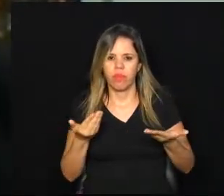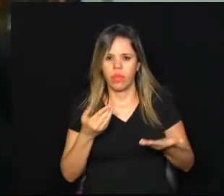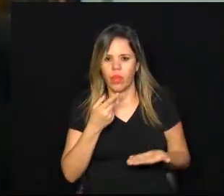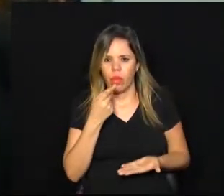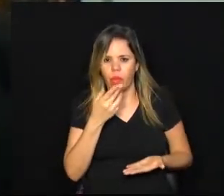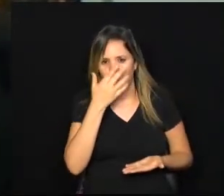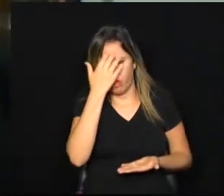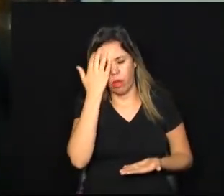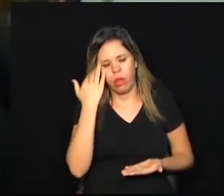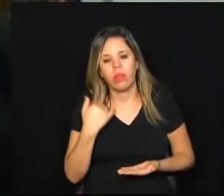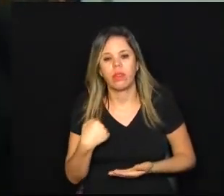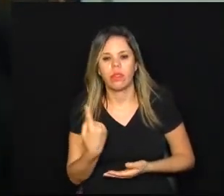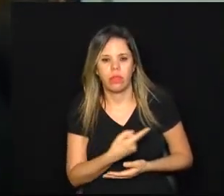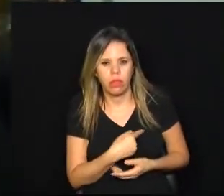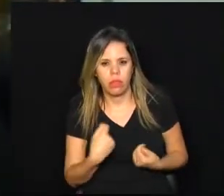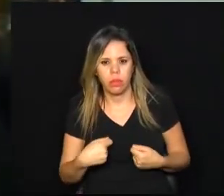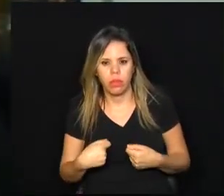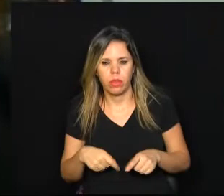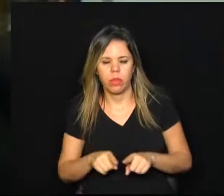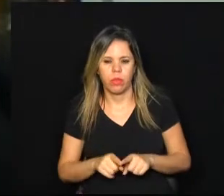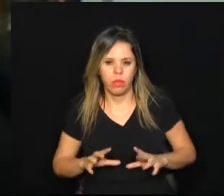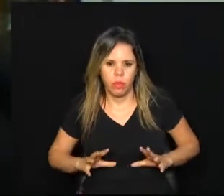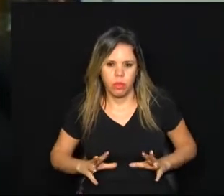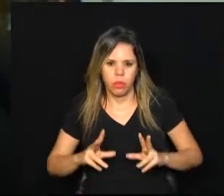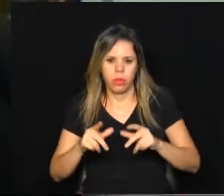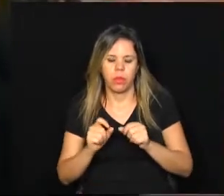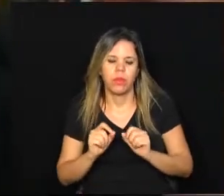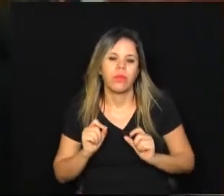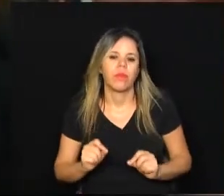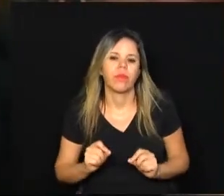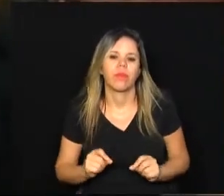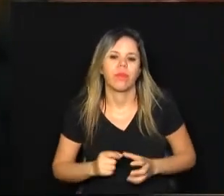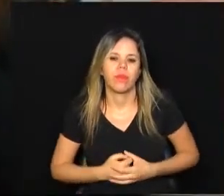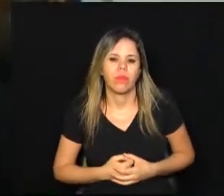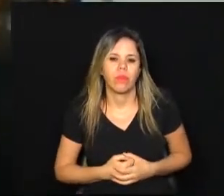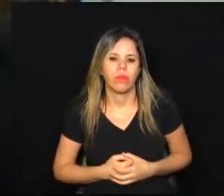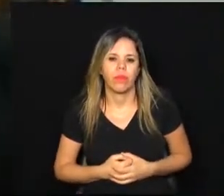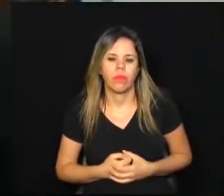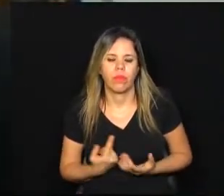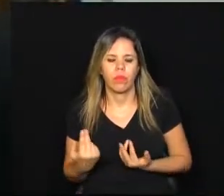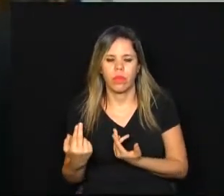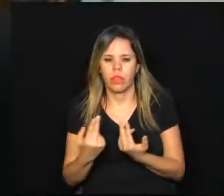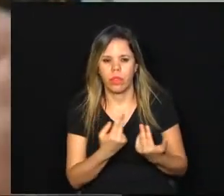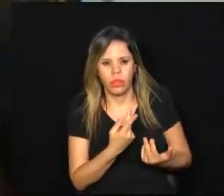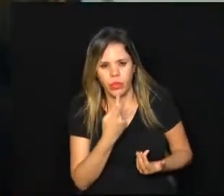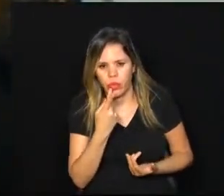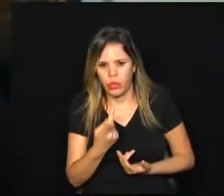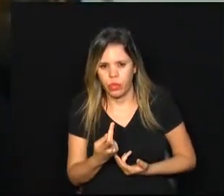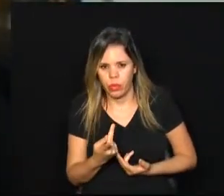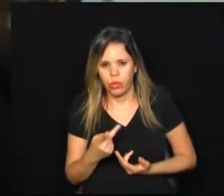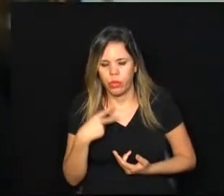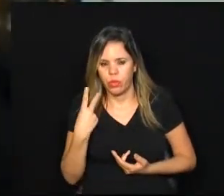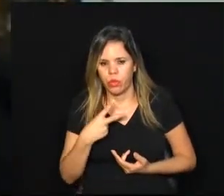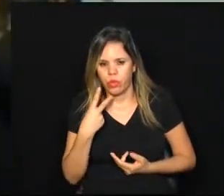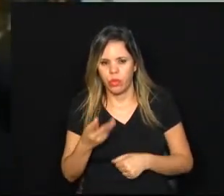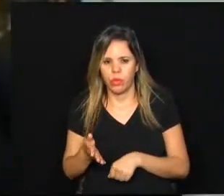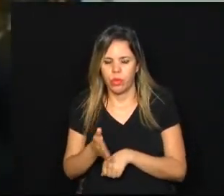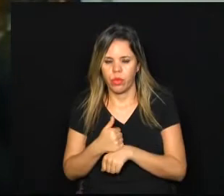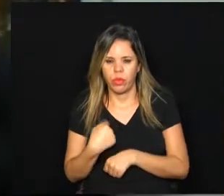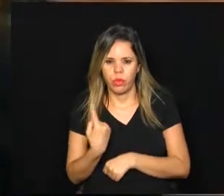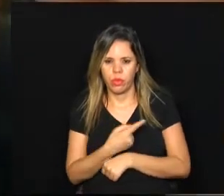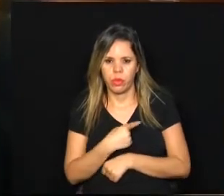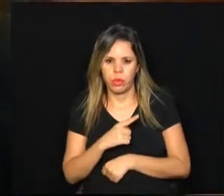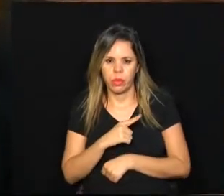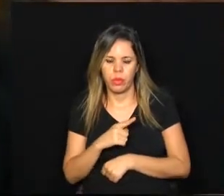assim, o que nós temos todos é que, como disse o vereador anteriormente, nós temos